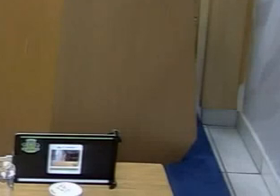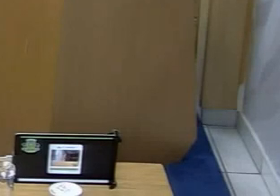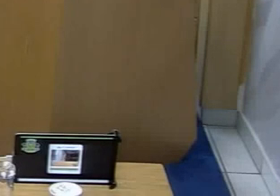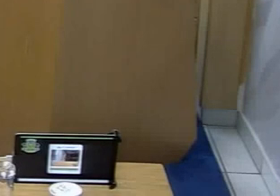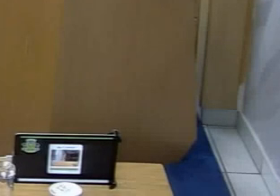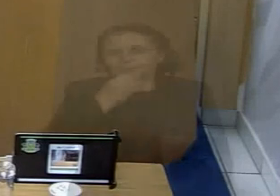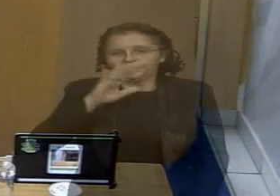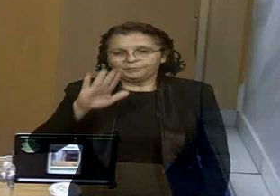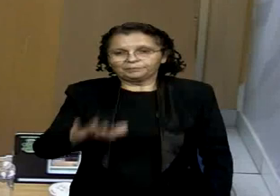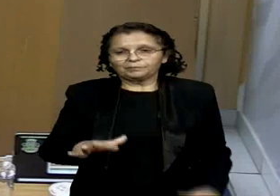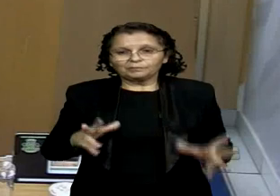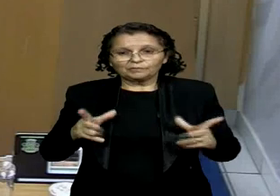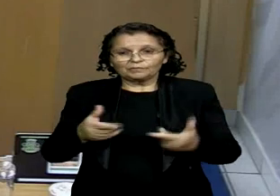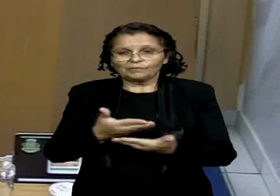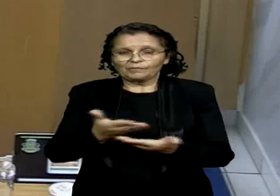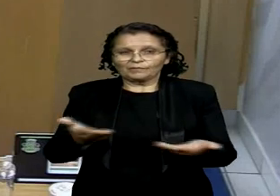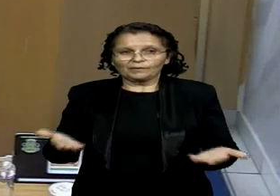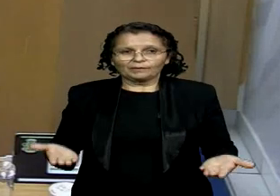Boa tarde a todos.